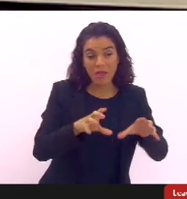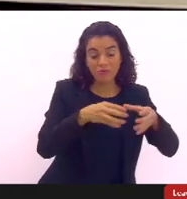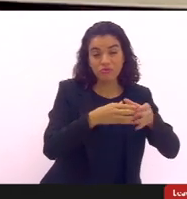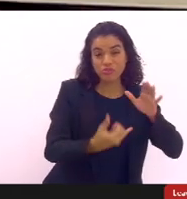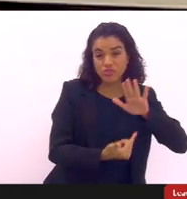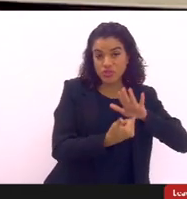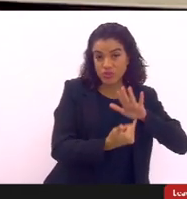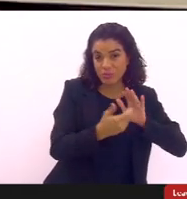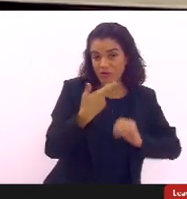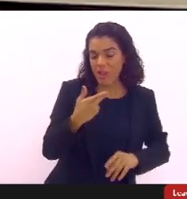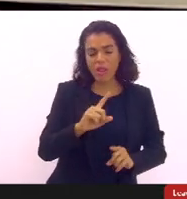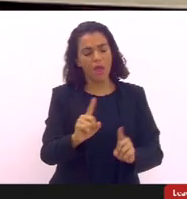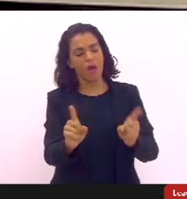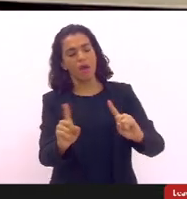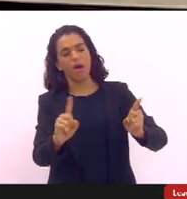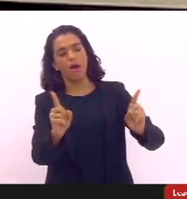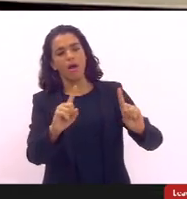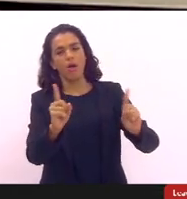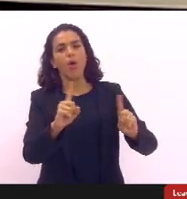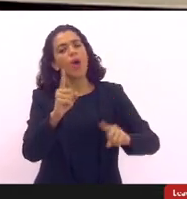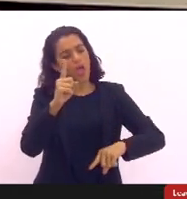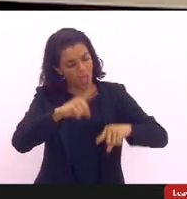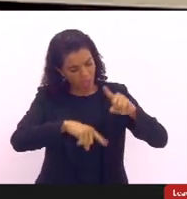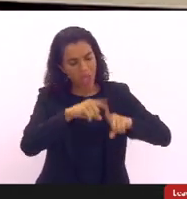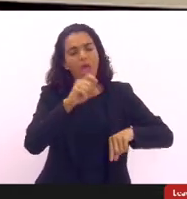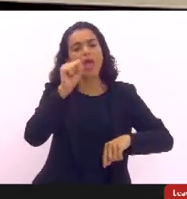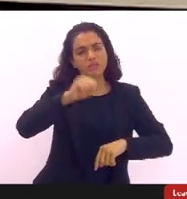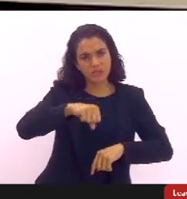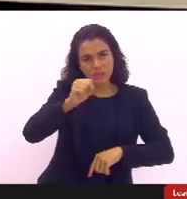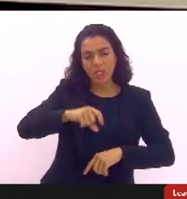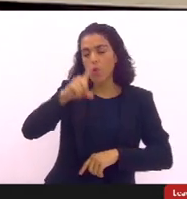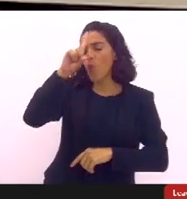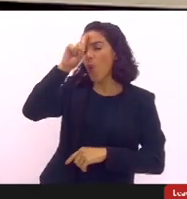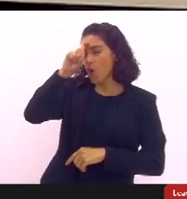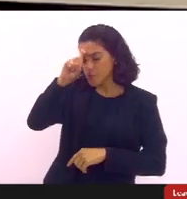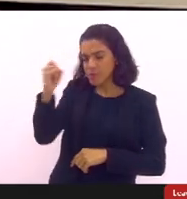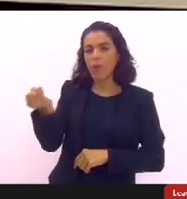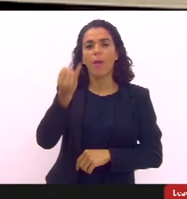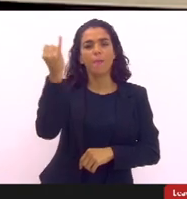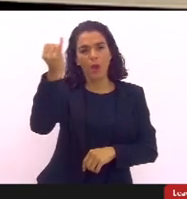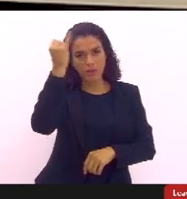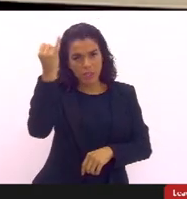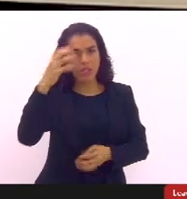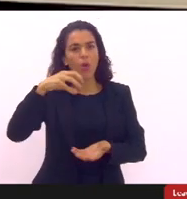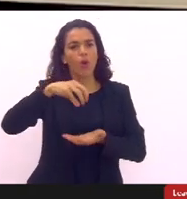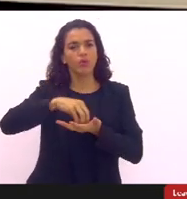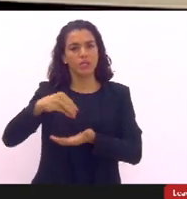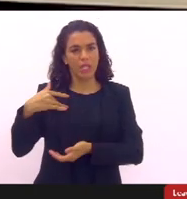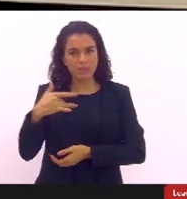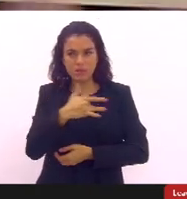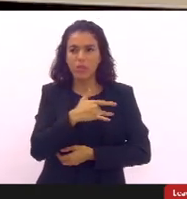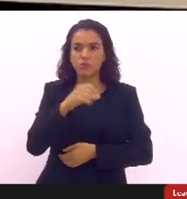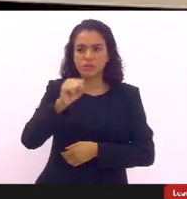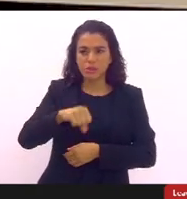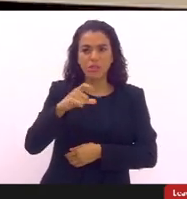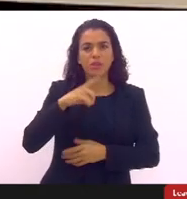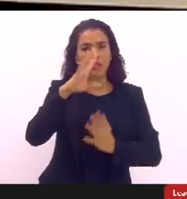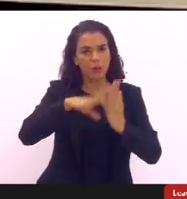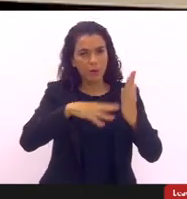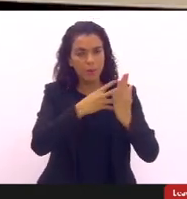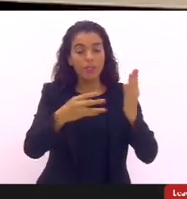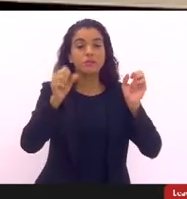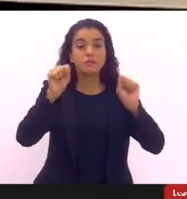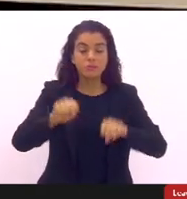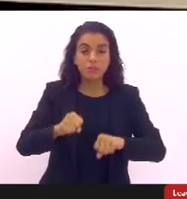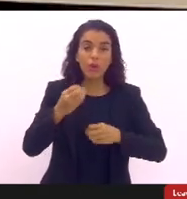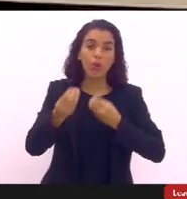Estado do Rio de Janeiro para dizer, não, é um equipamento importante, é uma unidade de saúde, e a gente tem um plano sobre